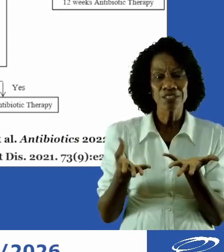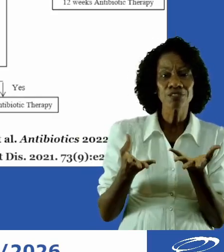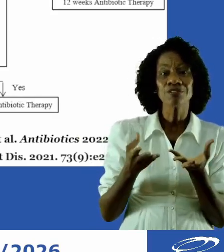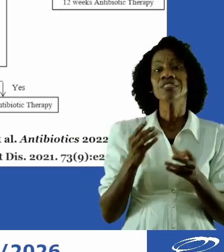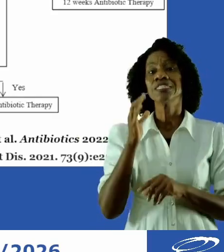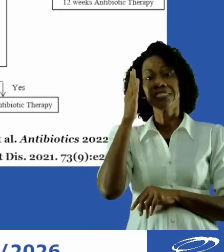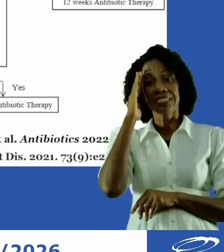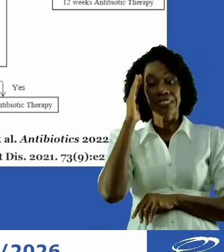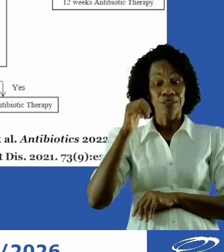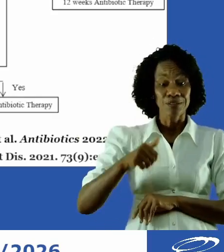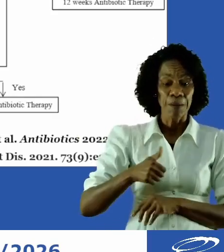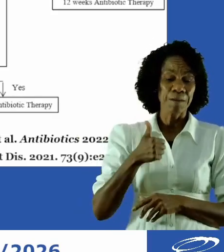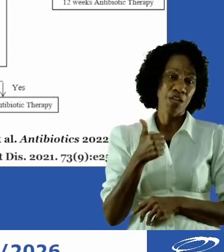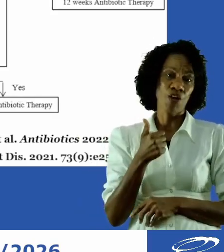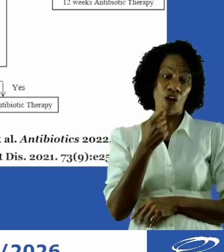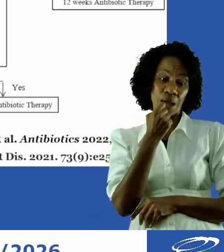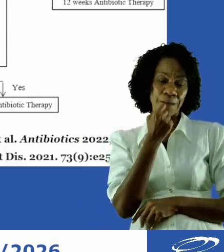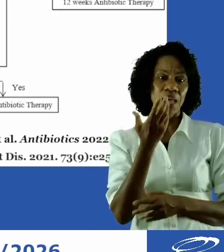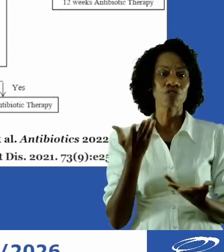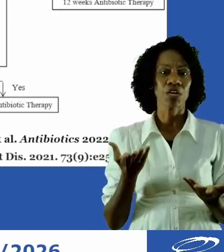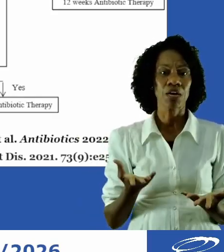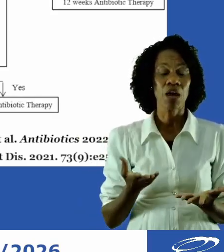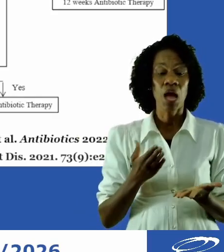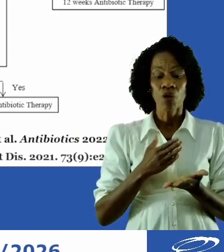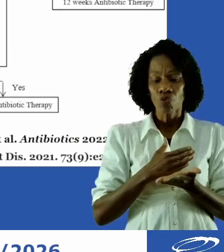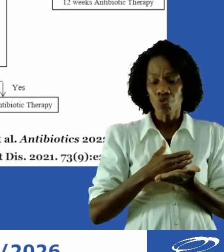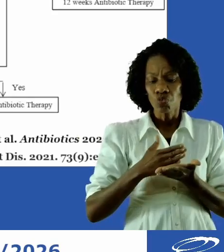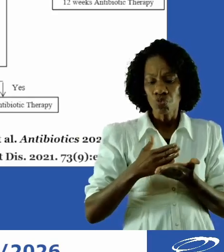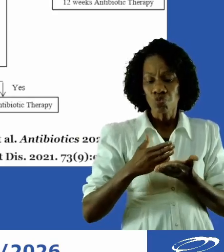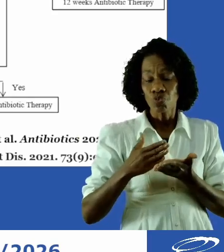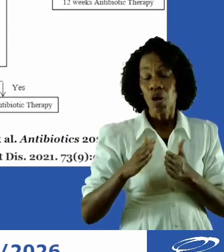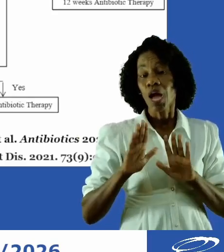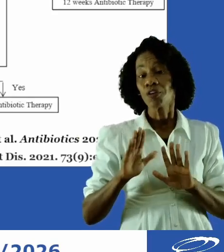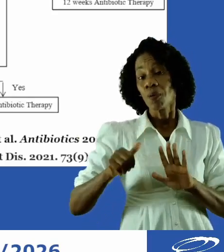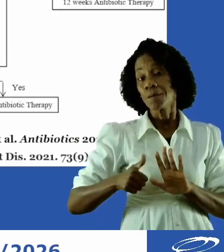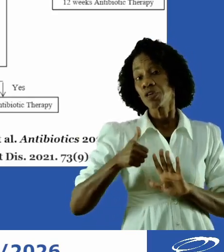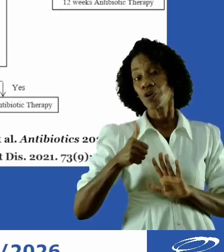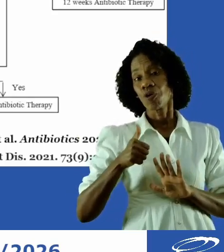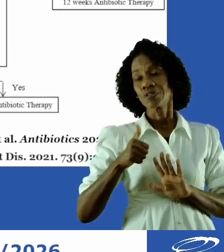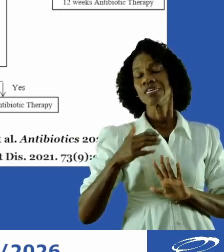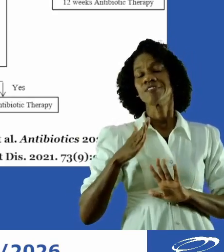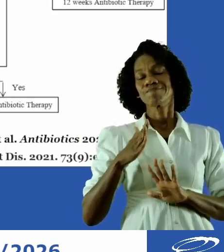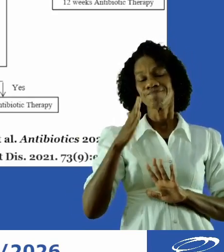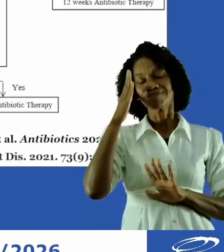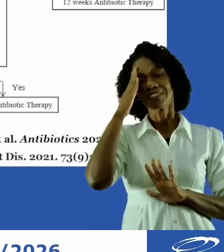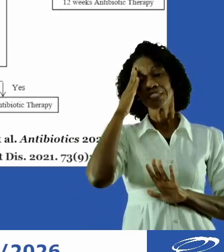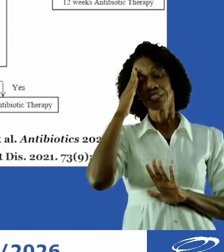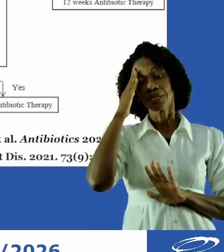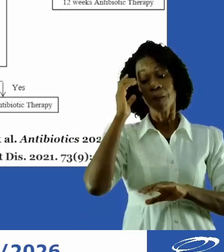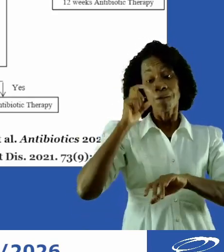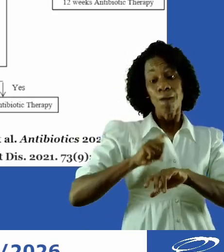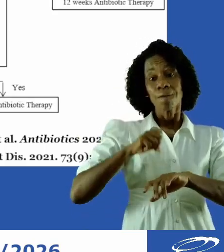partir daí, todo esse caminho foi melhorando até a gente entender o tempo de tratamento, que hoje em dia não